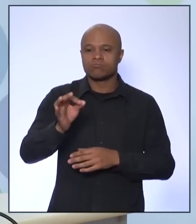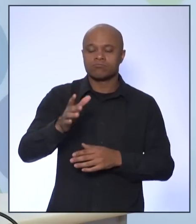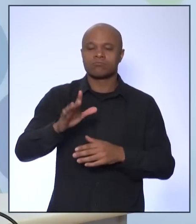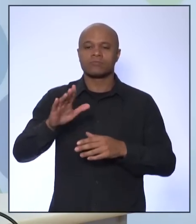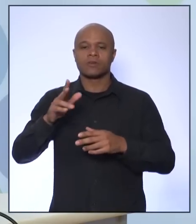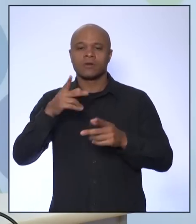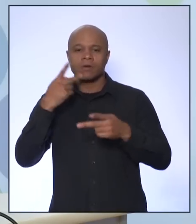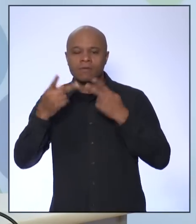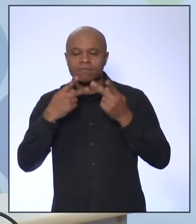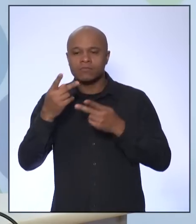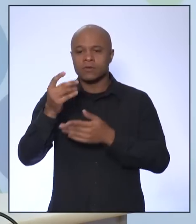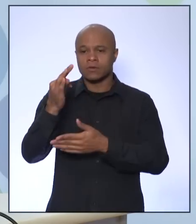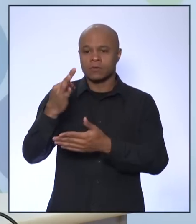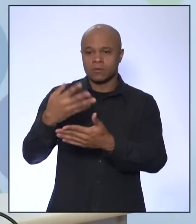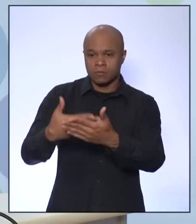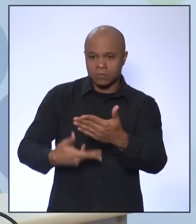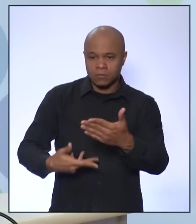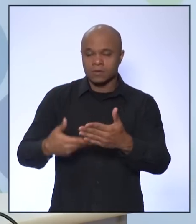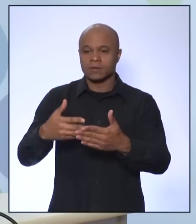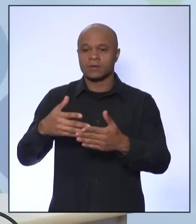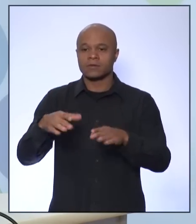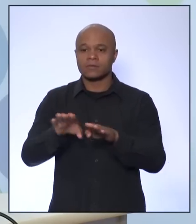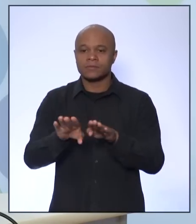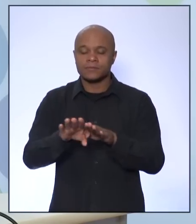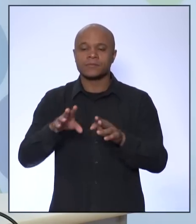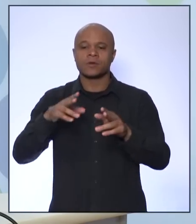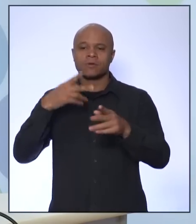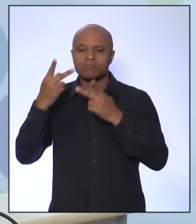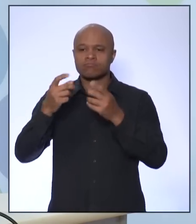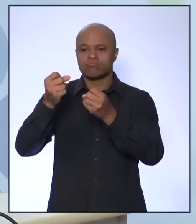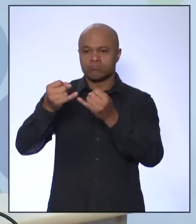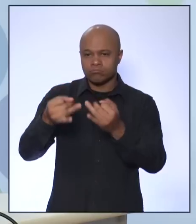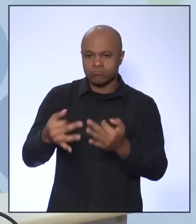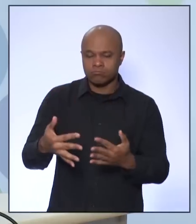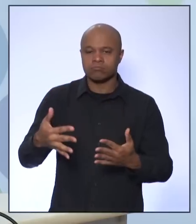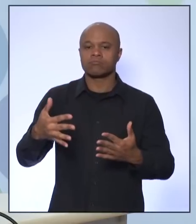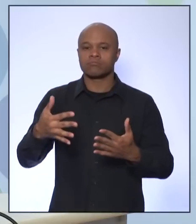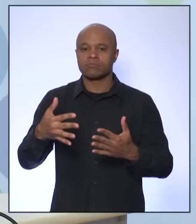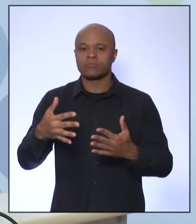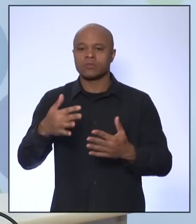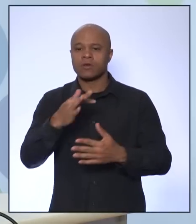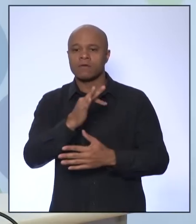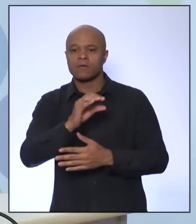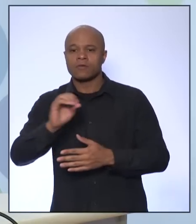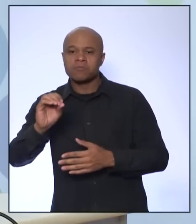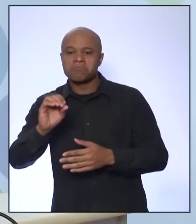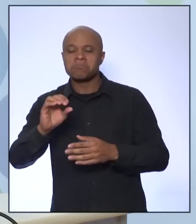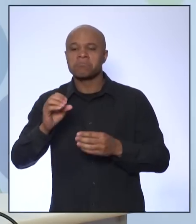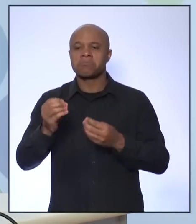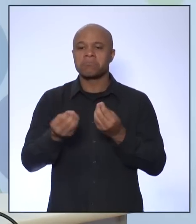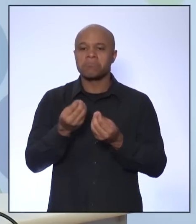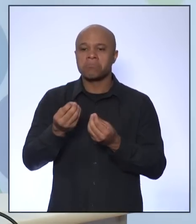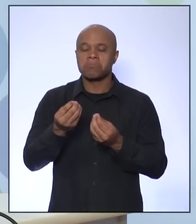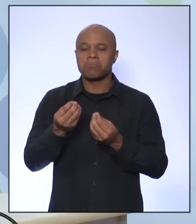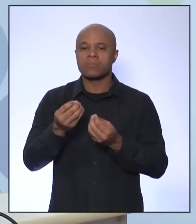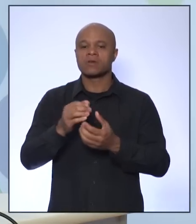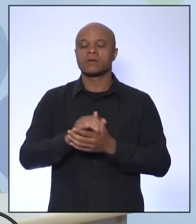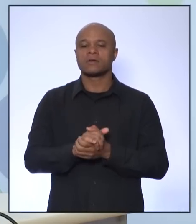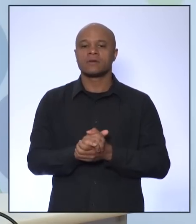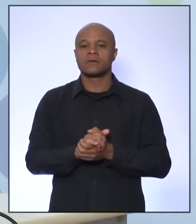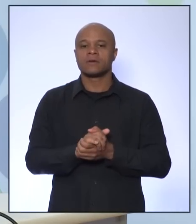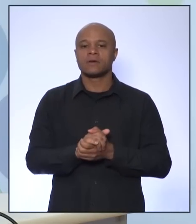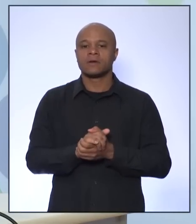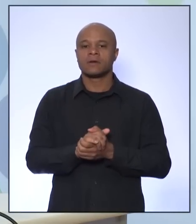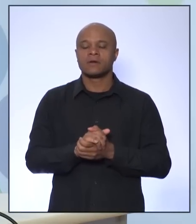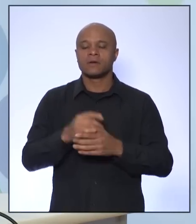os textos que são falados são fontes orais, se eles são falados, né?